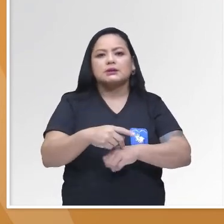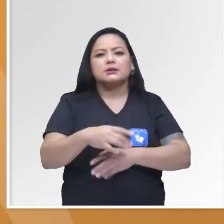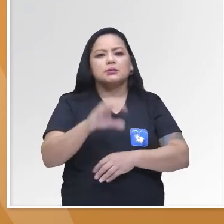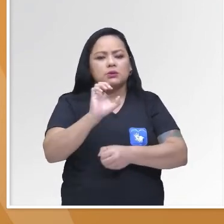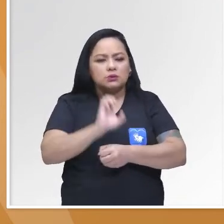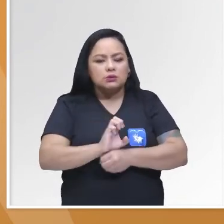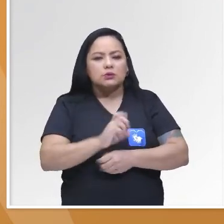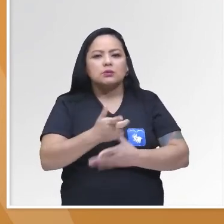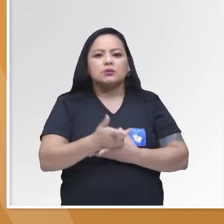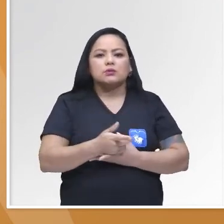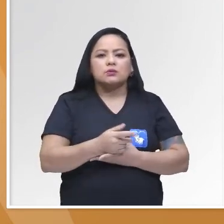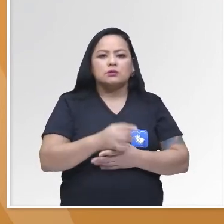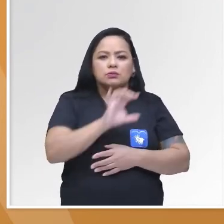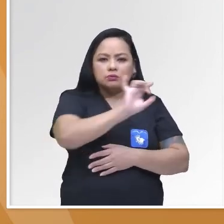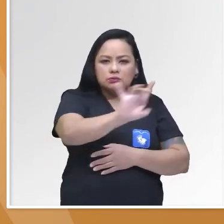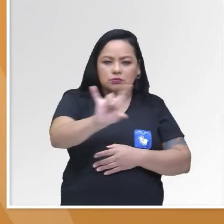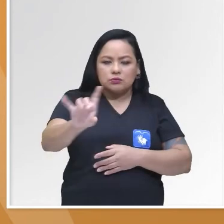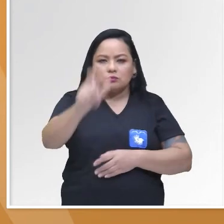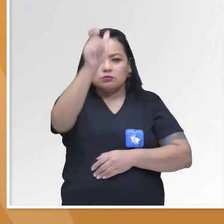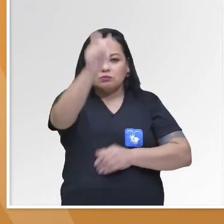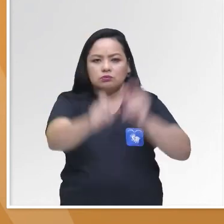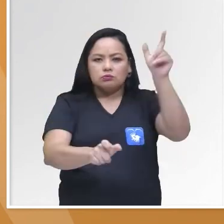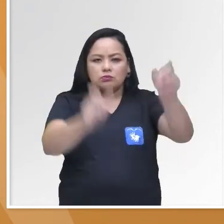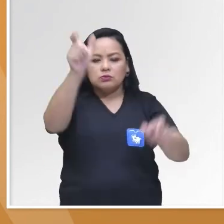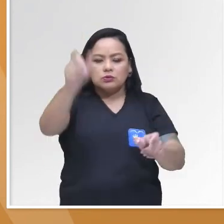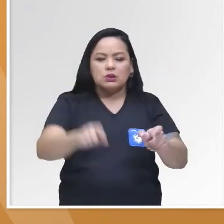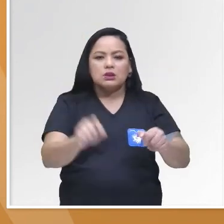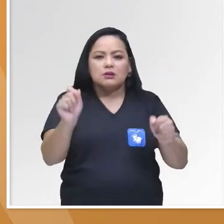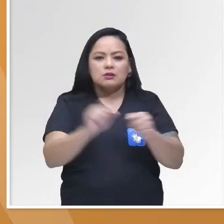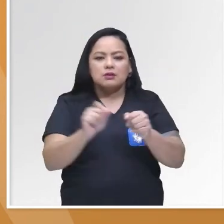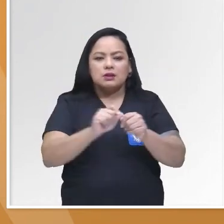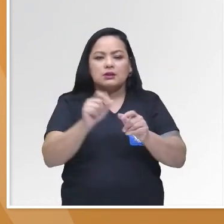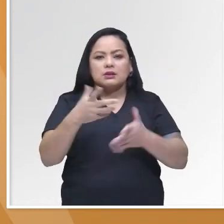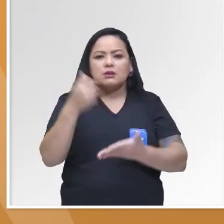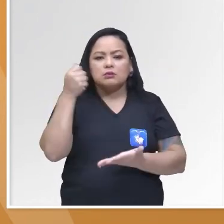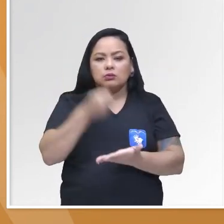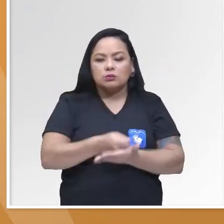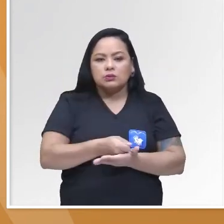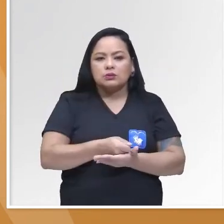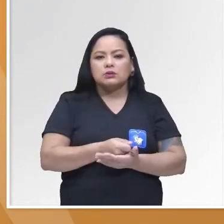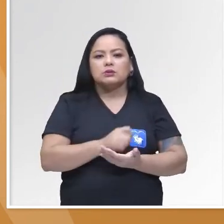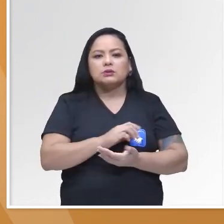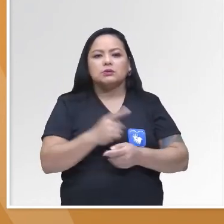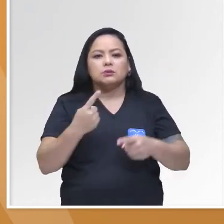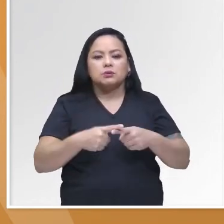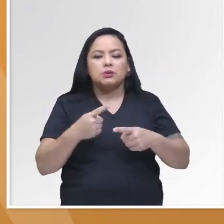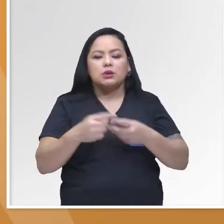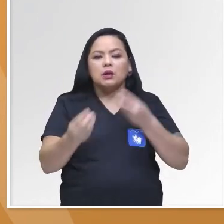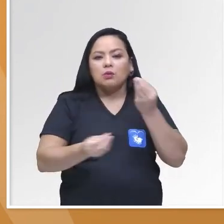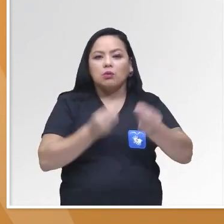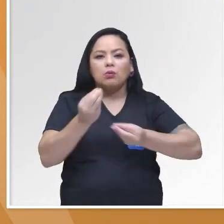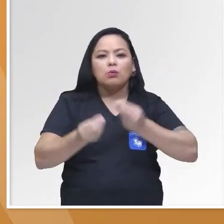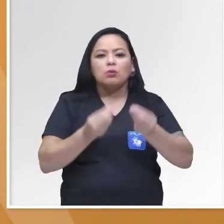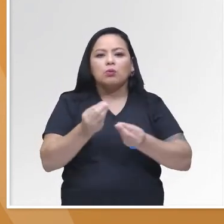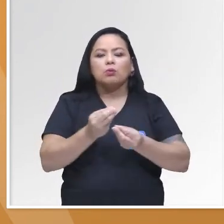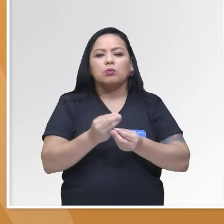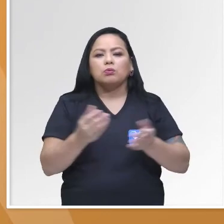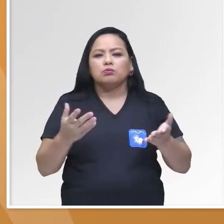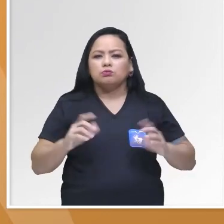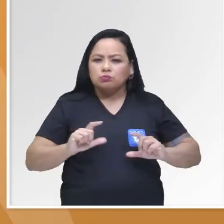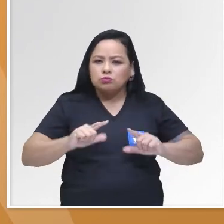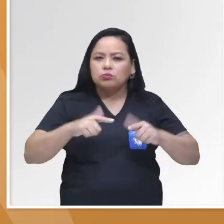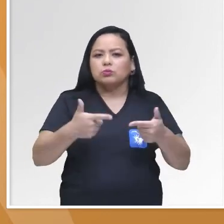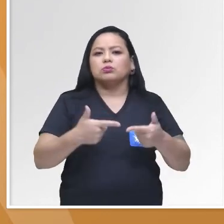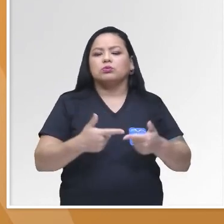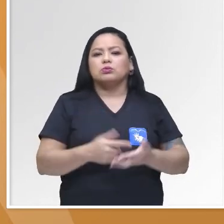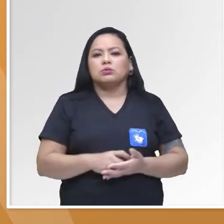Estado. Esses indivíduos cumprem os seus deveres para, de forma atuante e